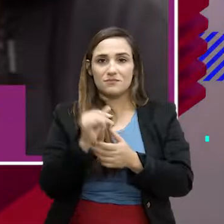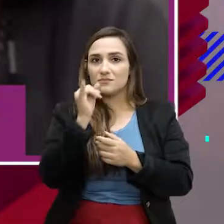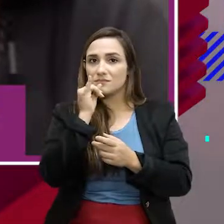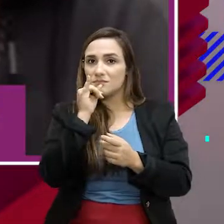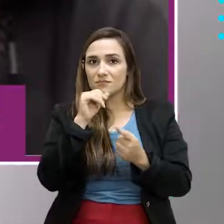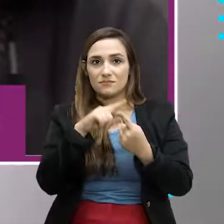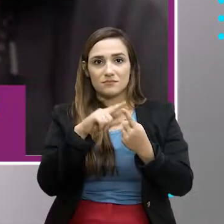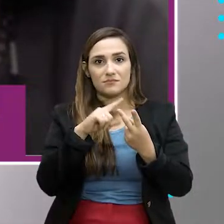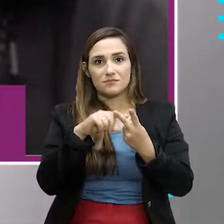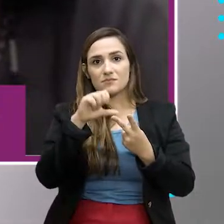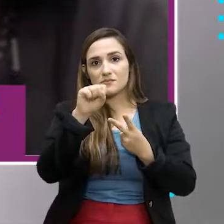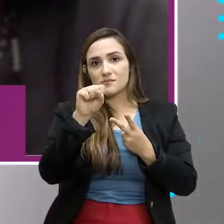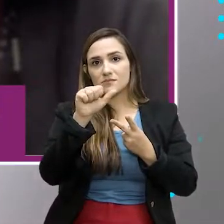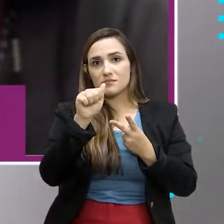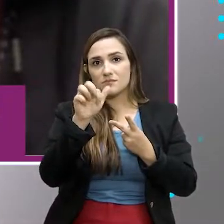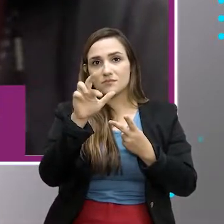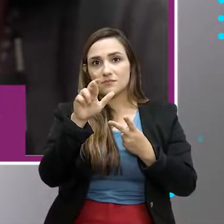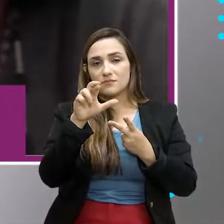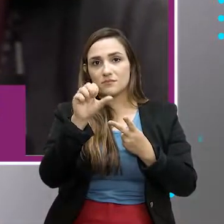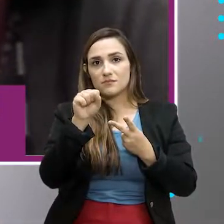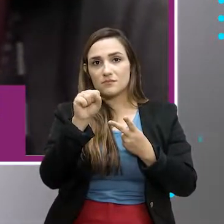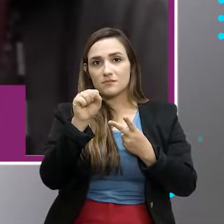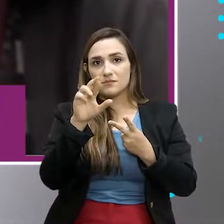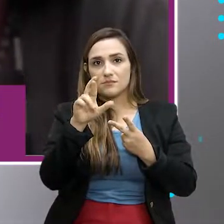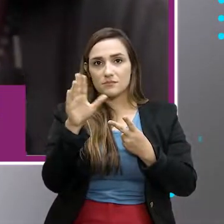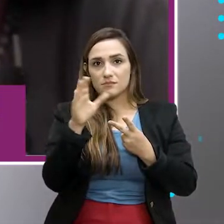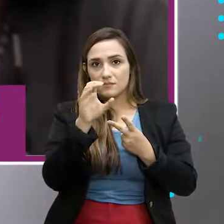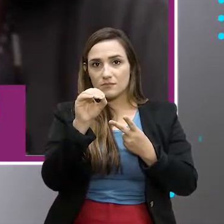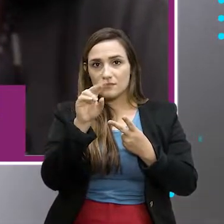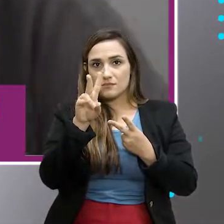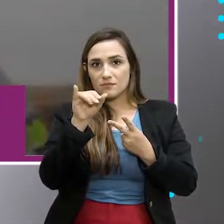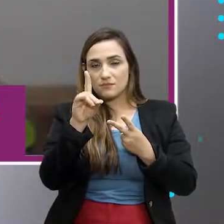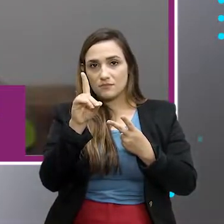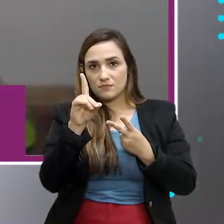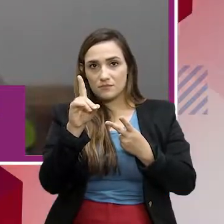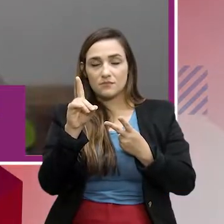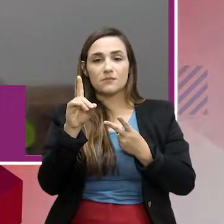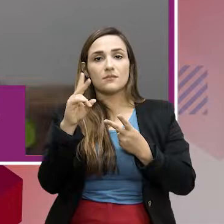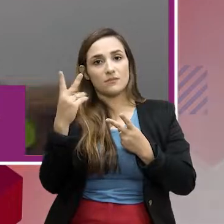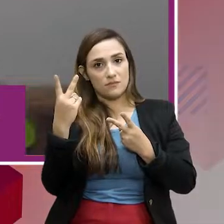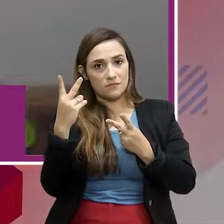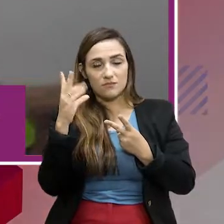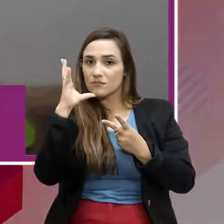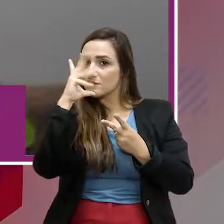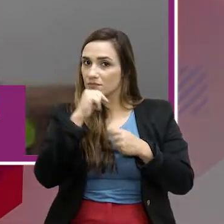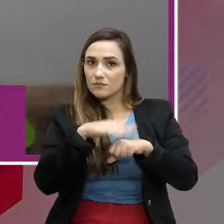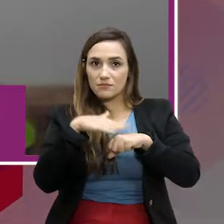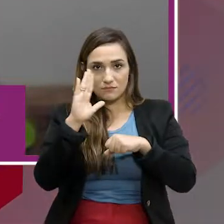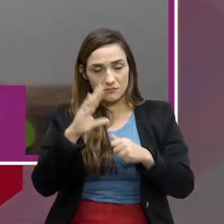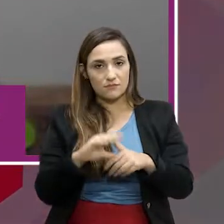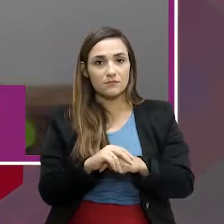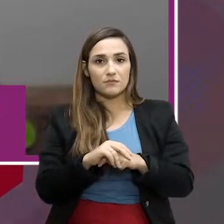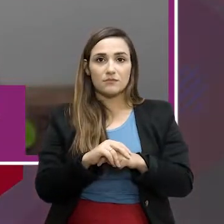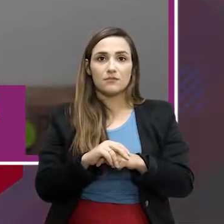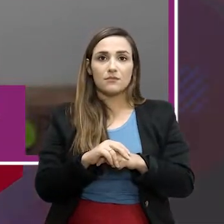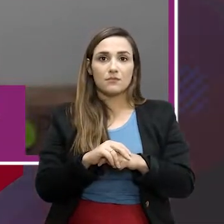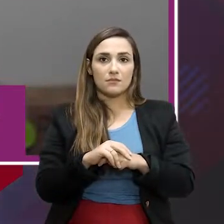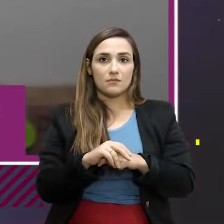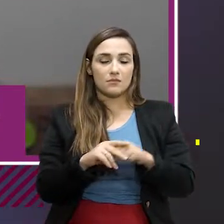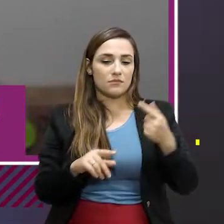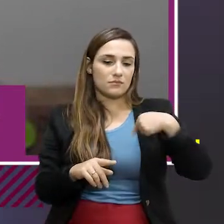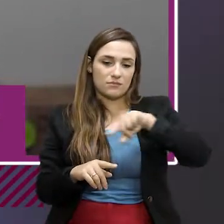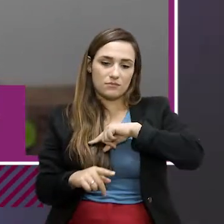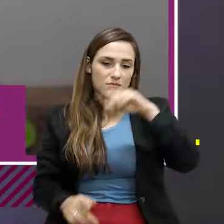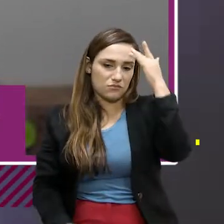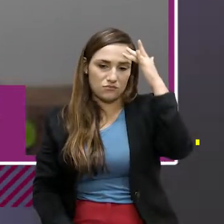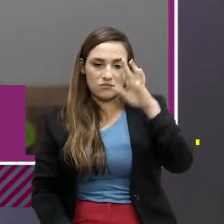original SARS-CoV-2 irem com mais lentidão. E o que acontece? A cada nova variante, a gente não